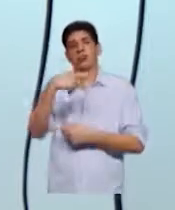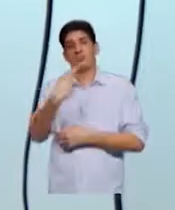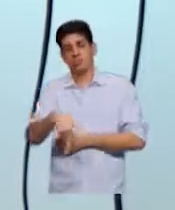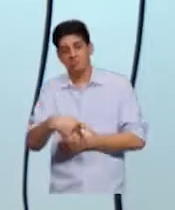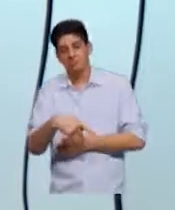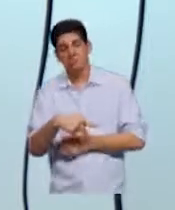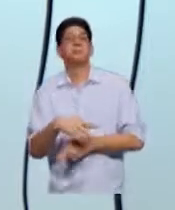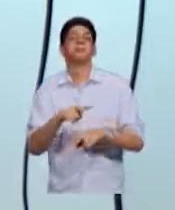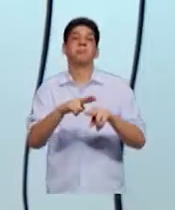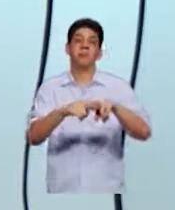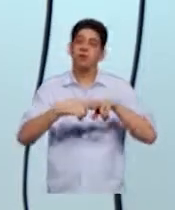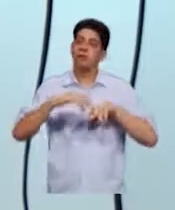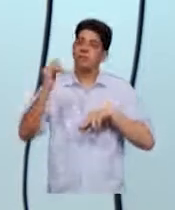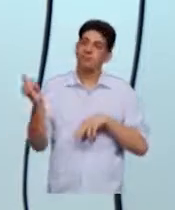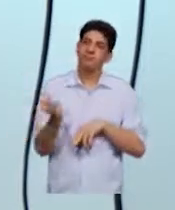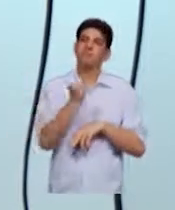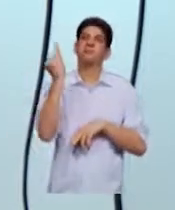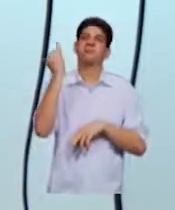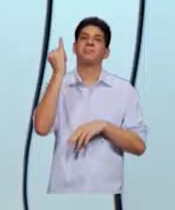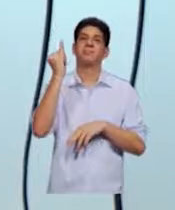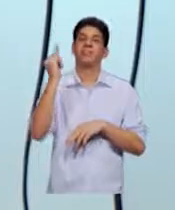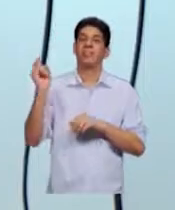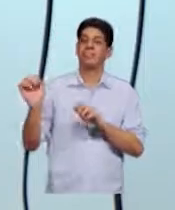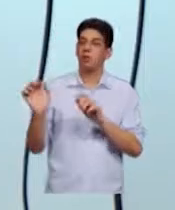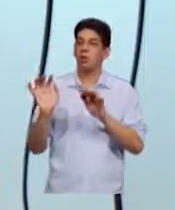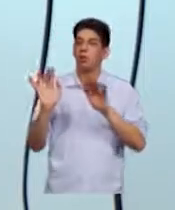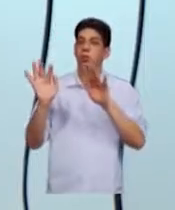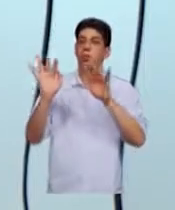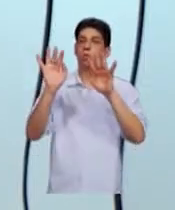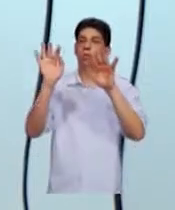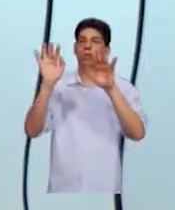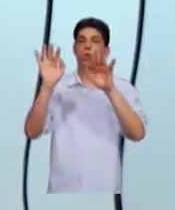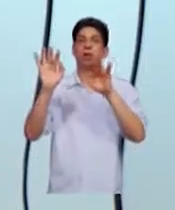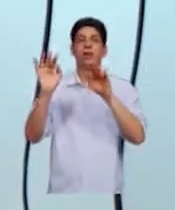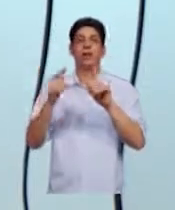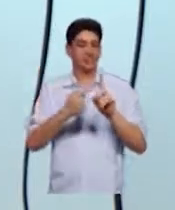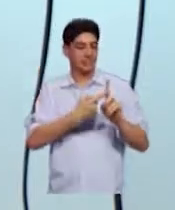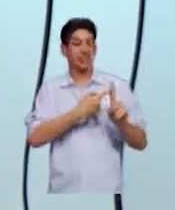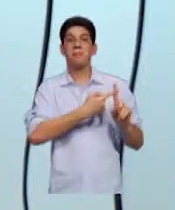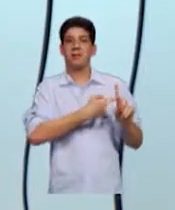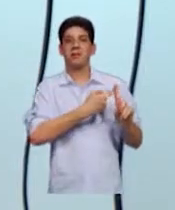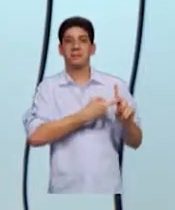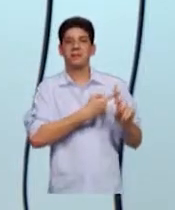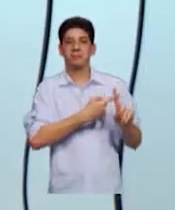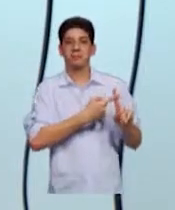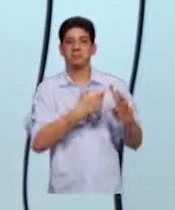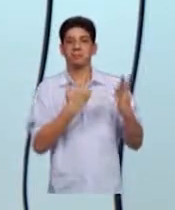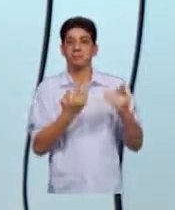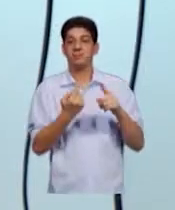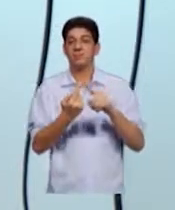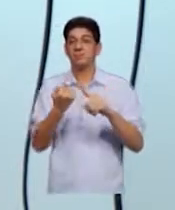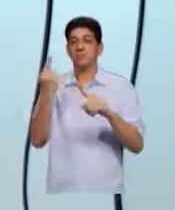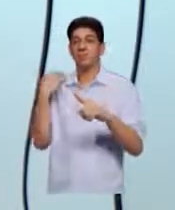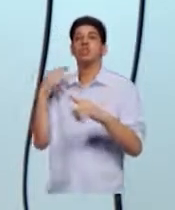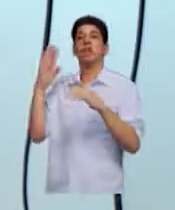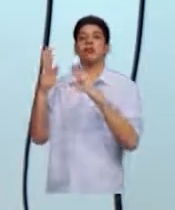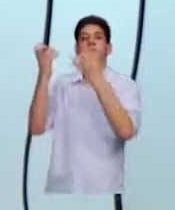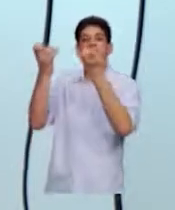é fundamental os gases do efeito estufa. Só que na aula passada nós falamos que está tendo